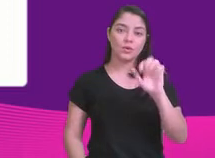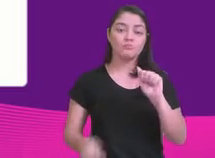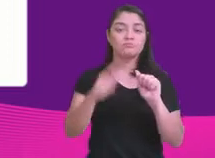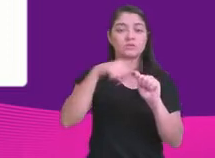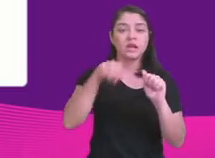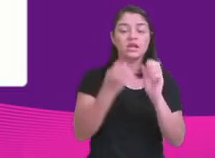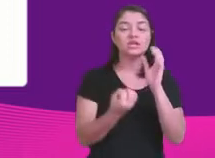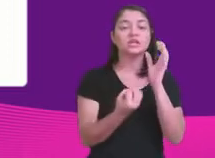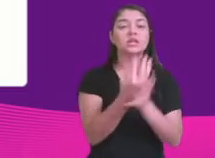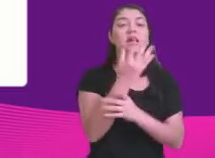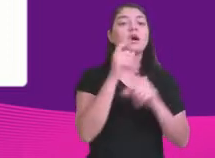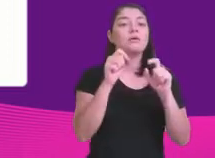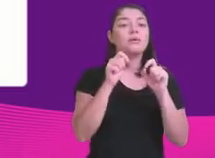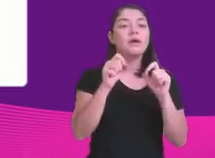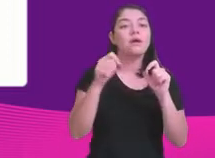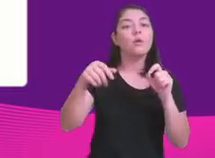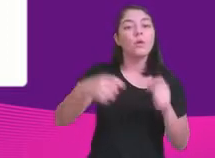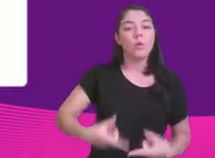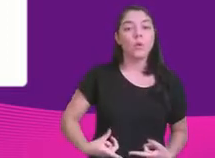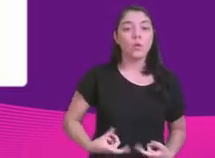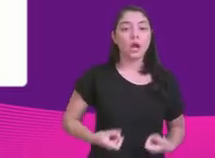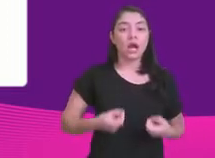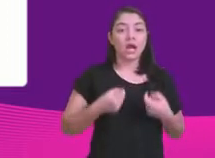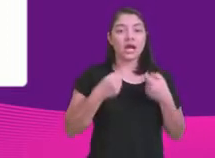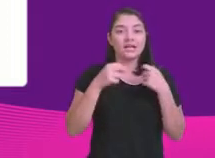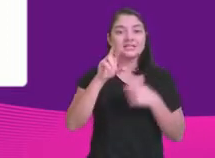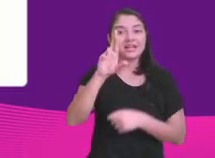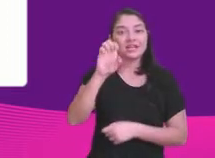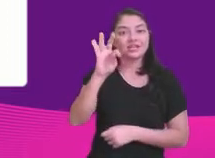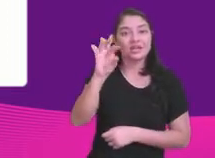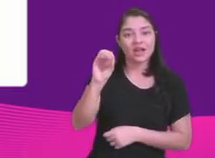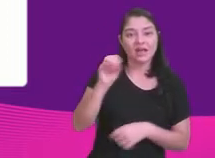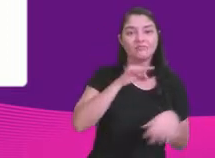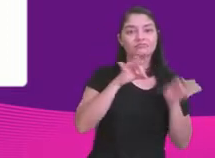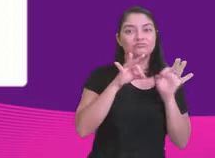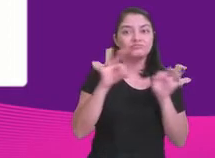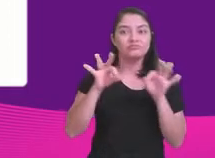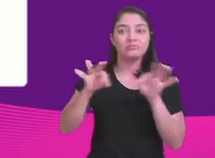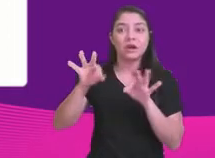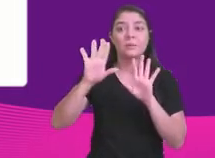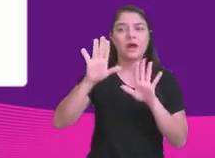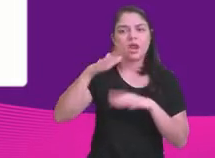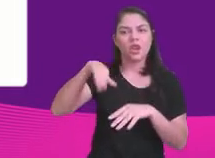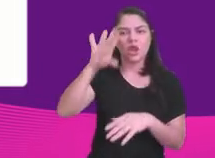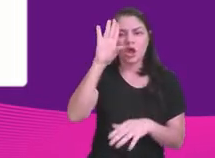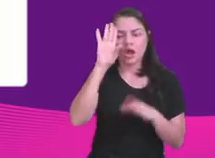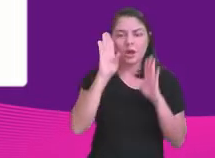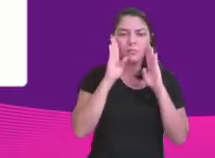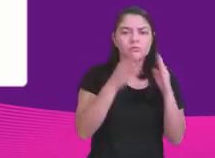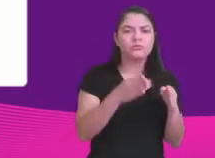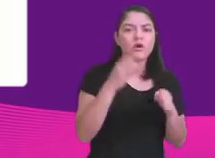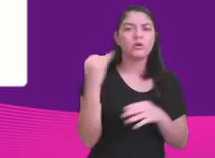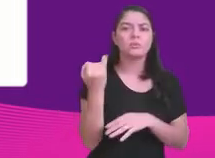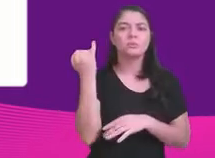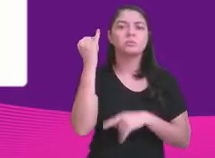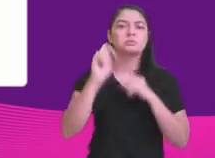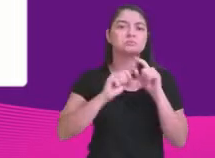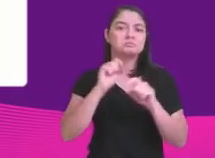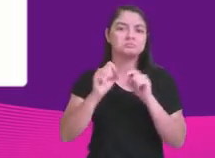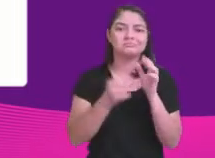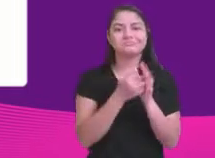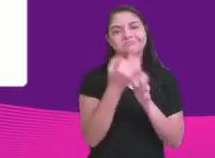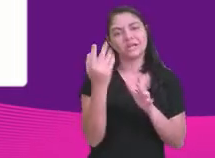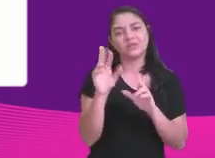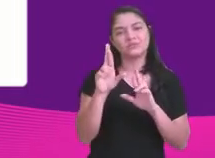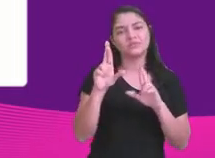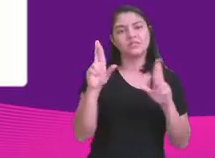no câncer de reto. Porque até então todos nós só dávamos importância para a margem distal do câncer de reto. E uma